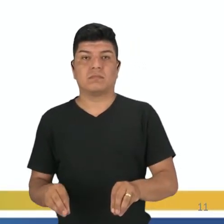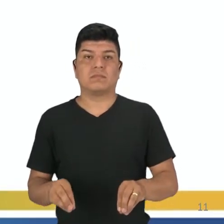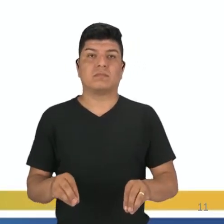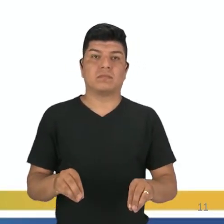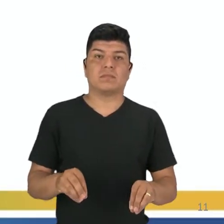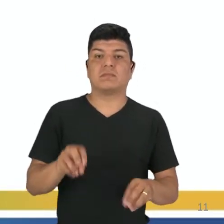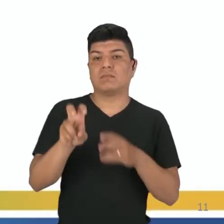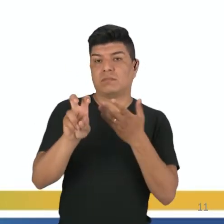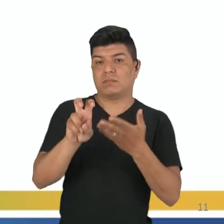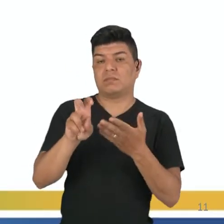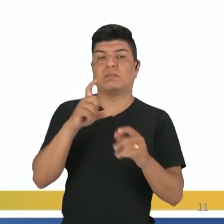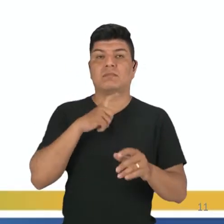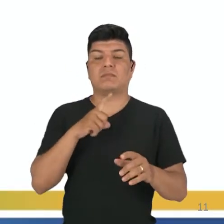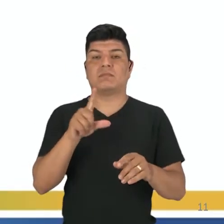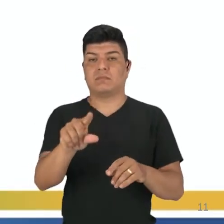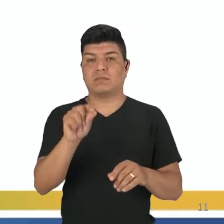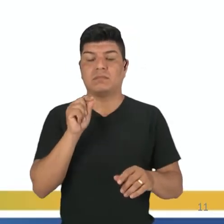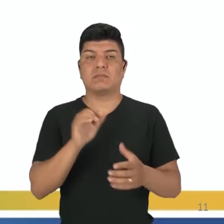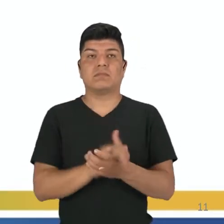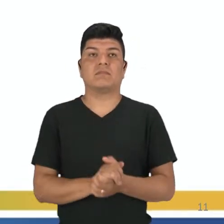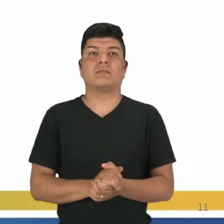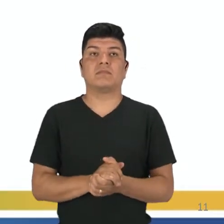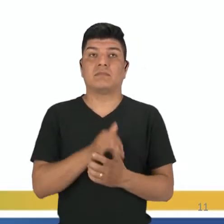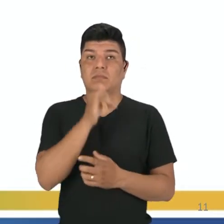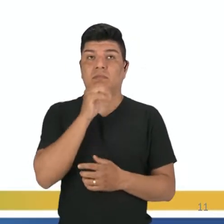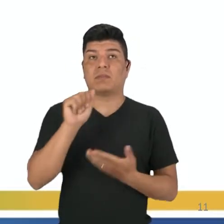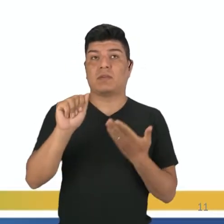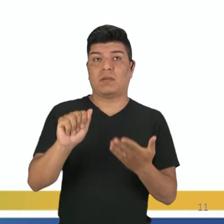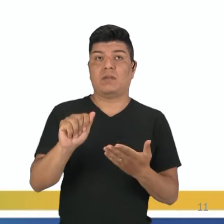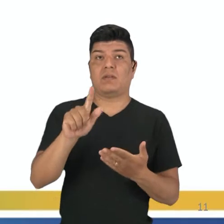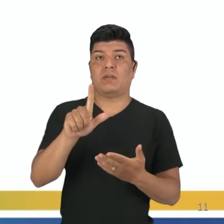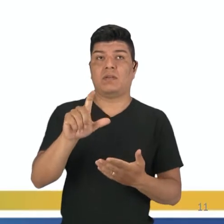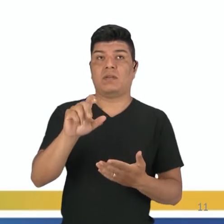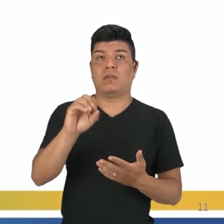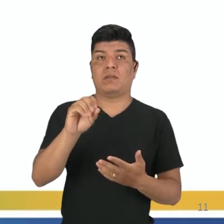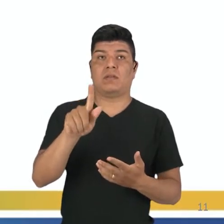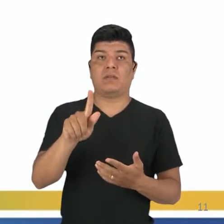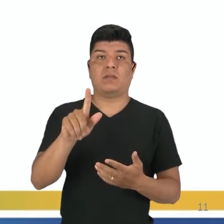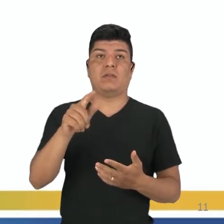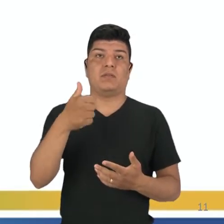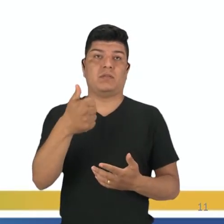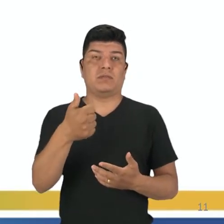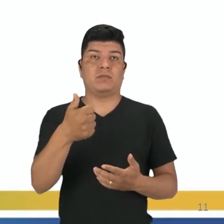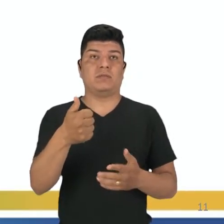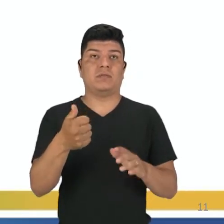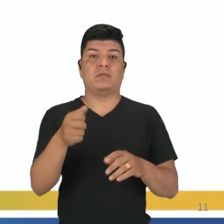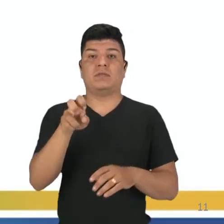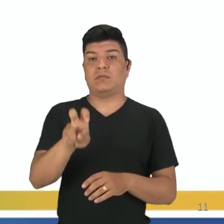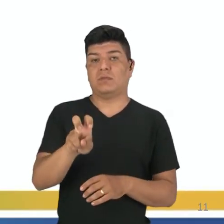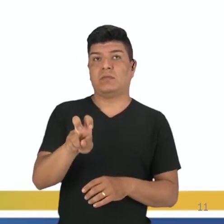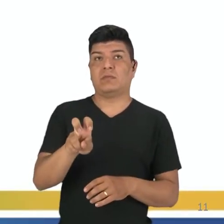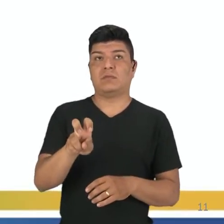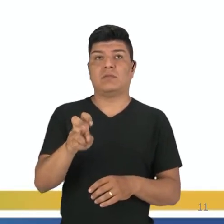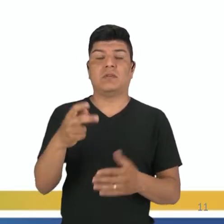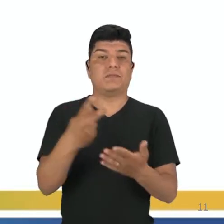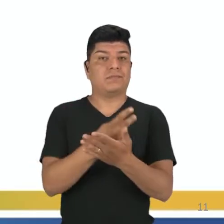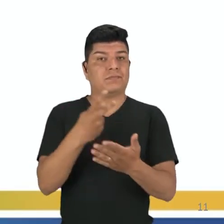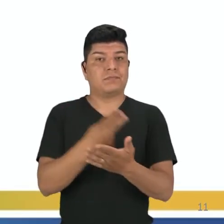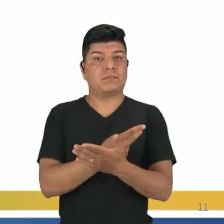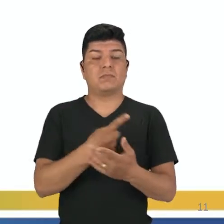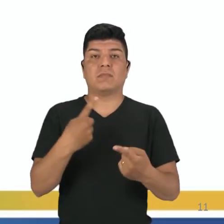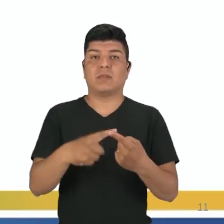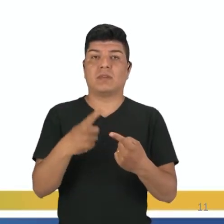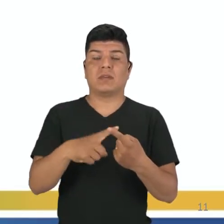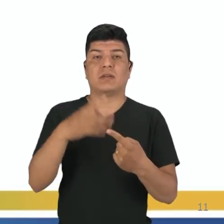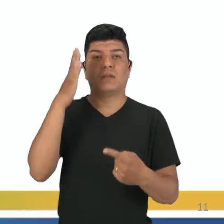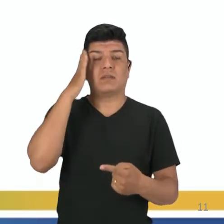os 5 casos que separamos. Então, por exemplo, a letra A, log de 1 na base 5 é igual a 1, é falso. De